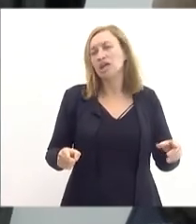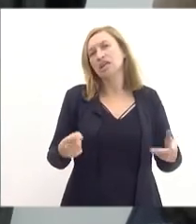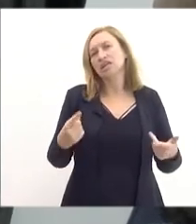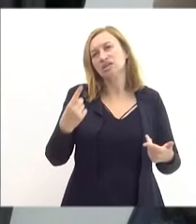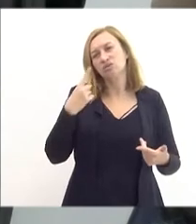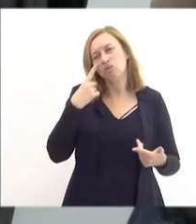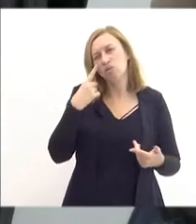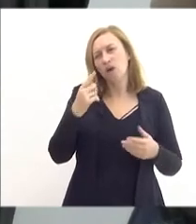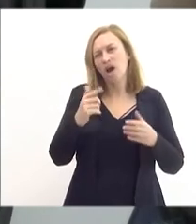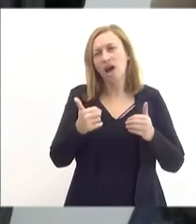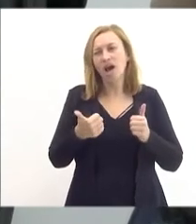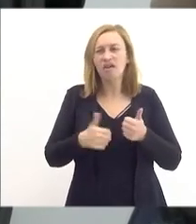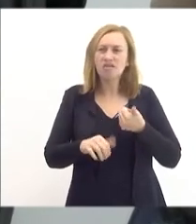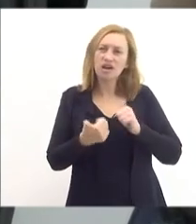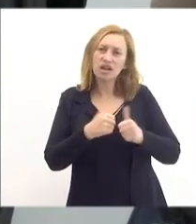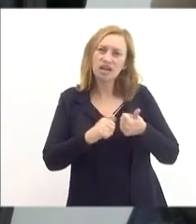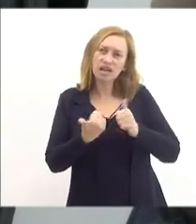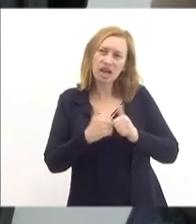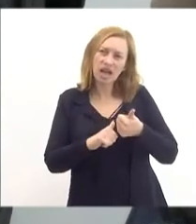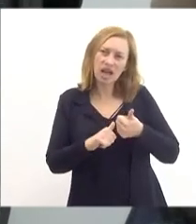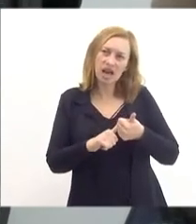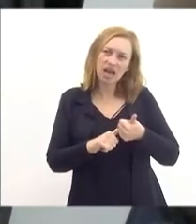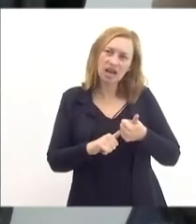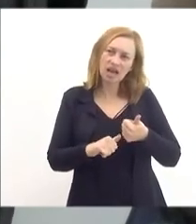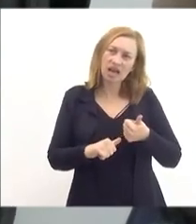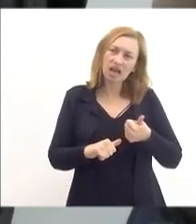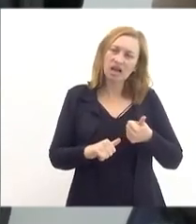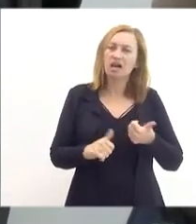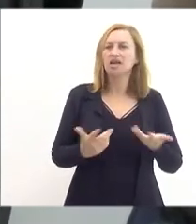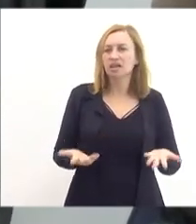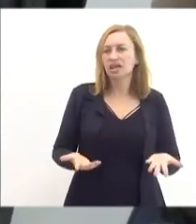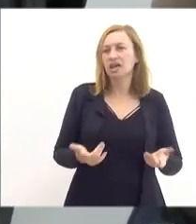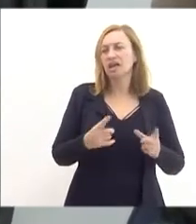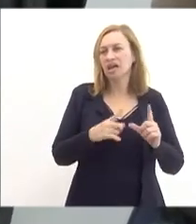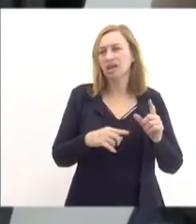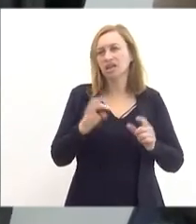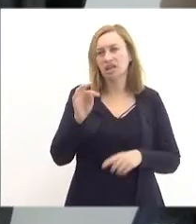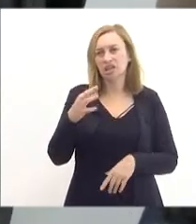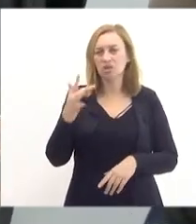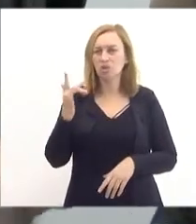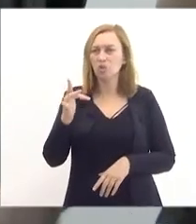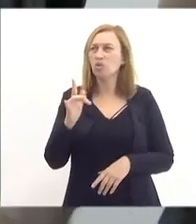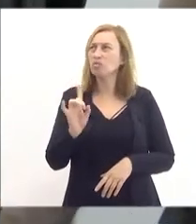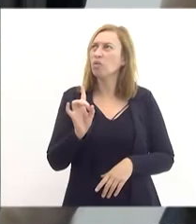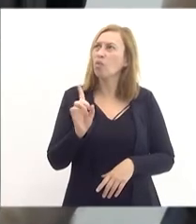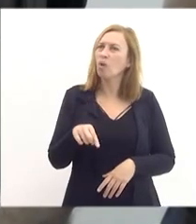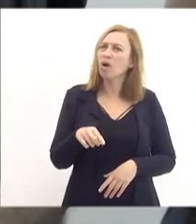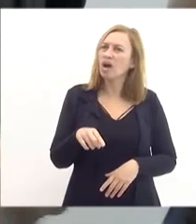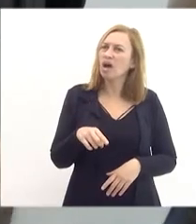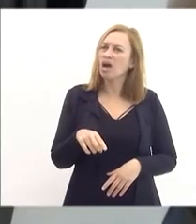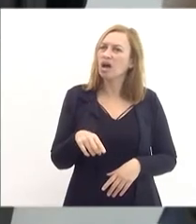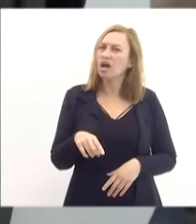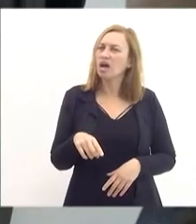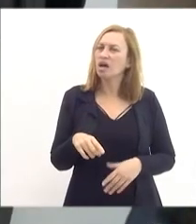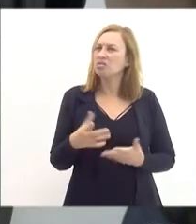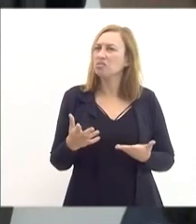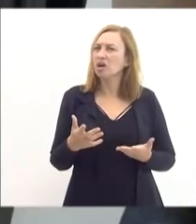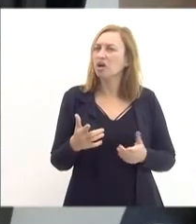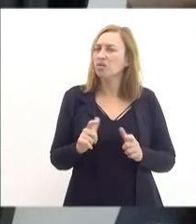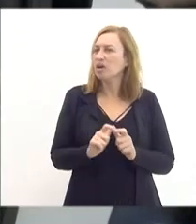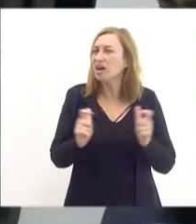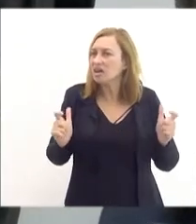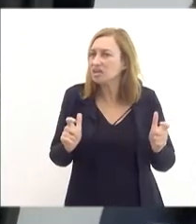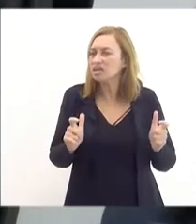públicos, por exemplo, letra do Tesouro, não vai ser algo tão estupendo assim.